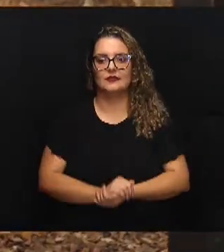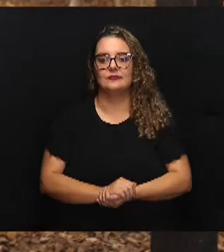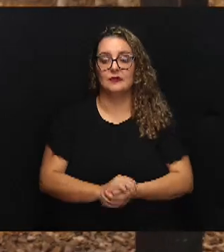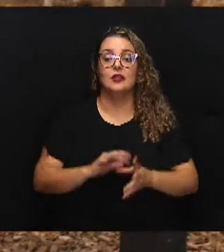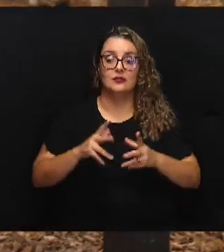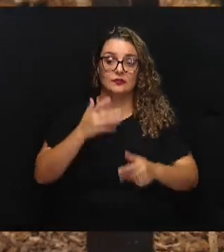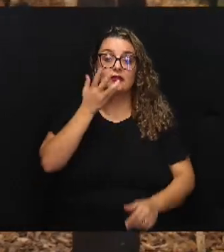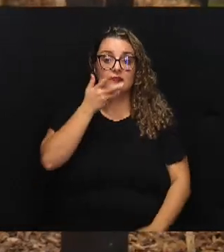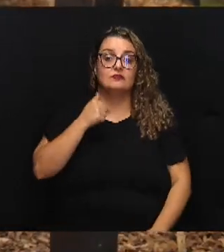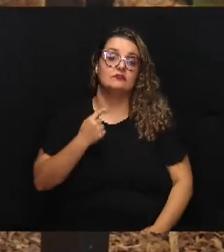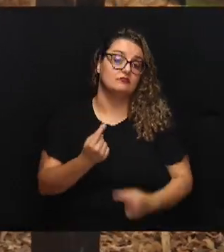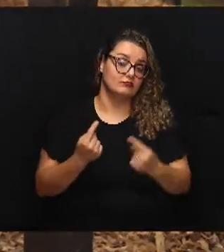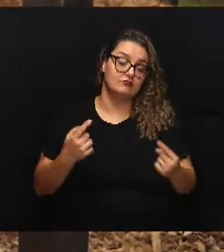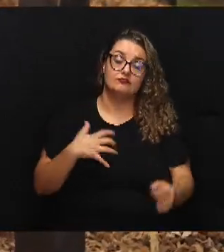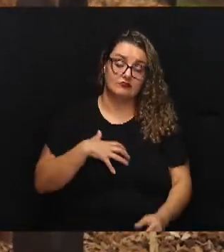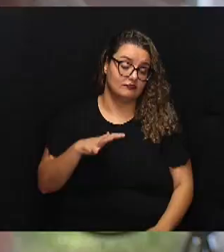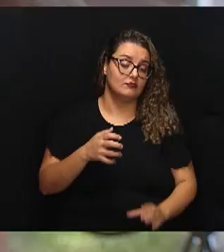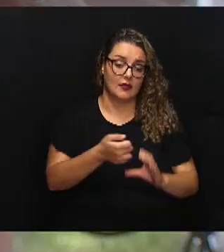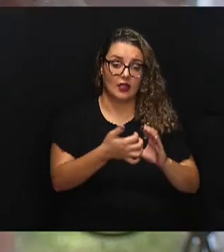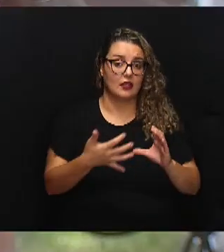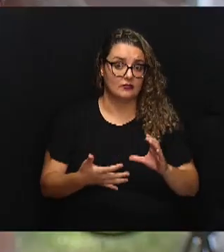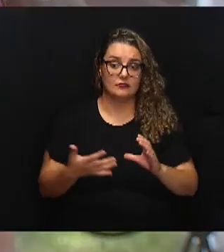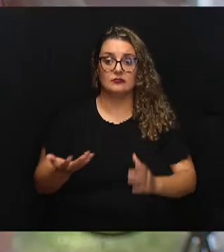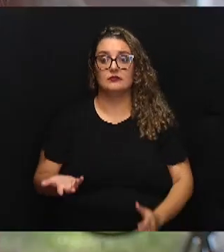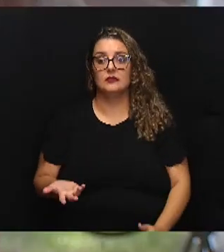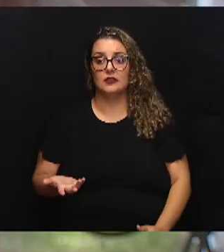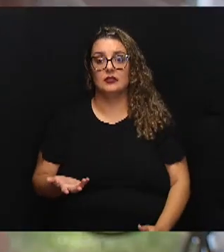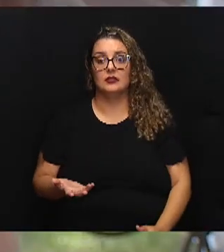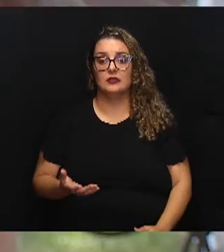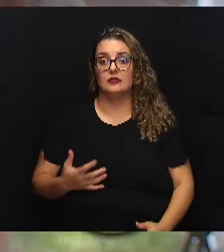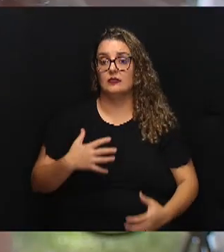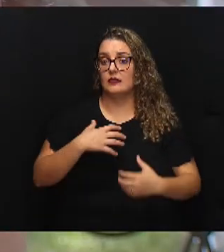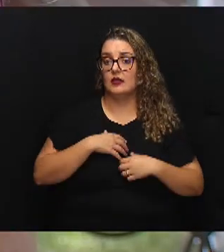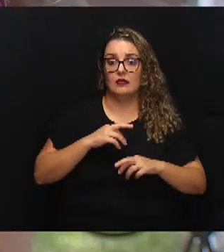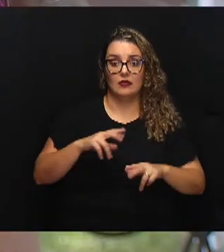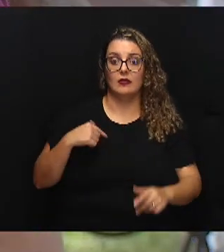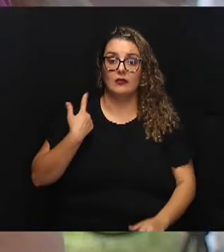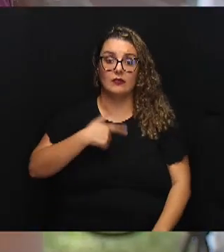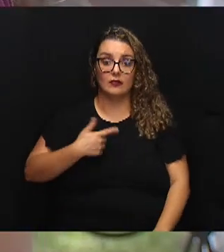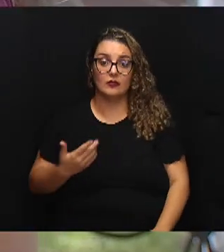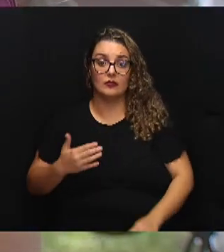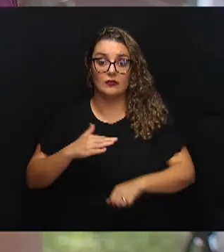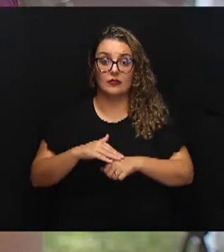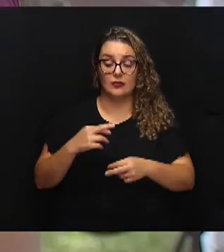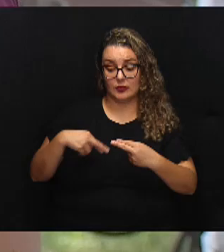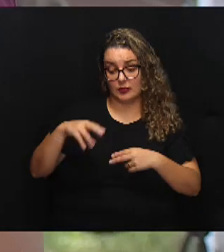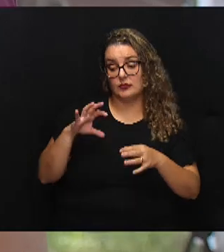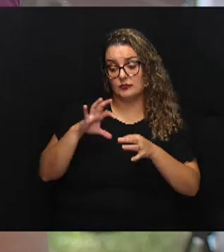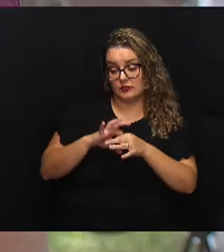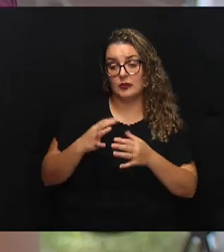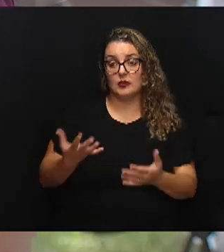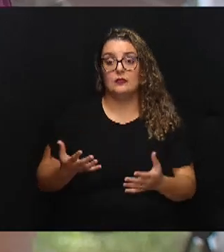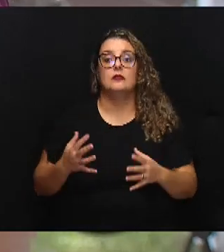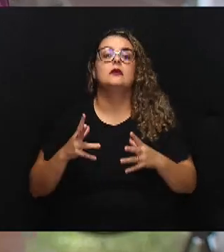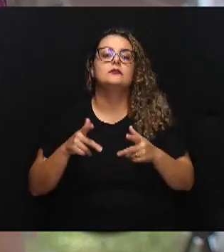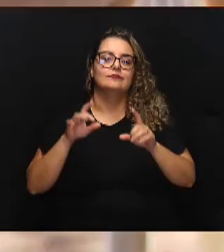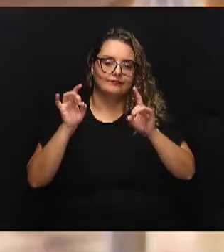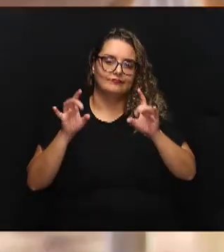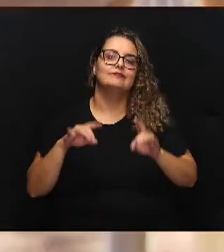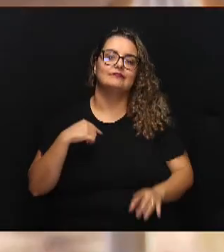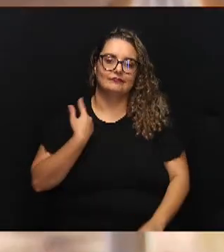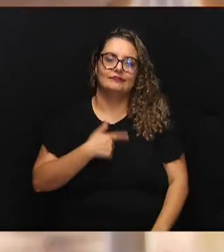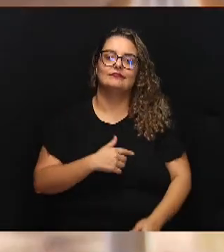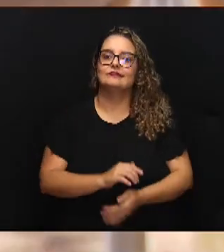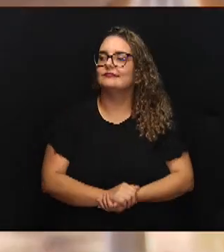crianças, cada uma tem as suas características, os seus afetos com a gente, nosso carinho, nosso vínculo, mas assim, todas são especiais pra gente.